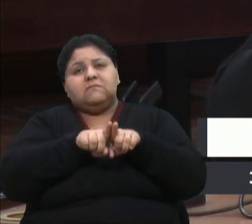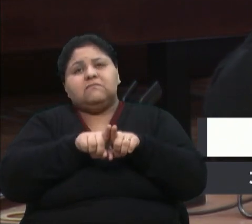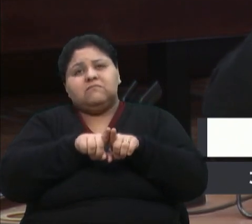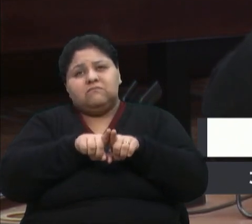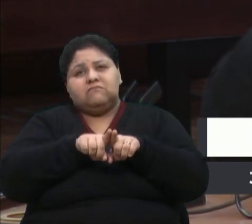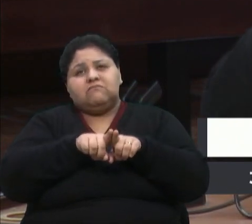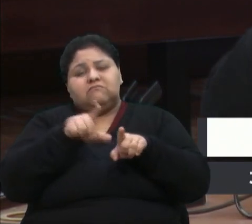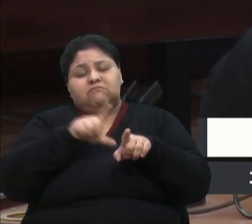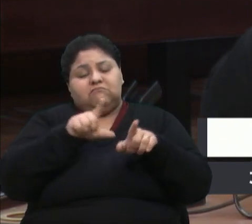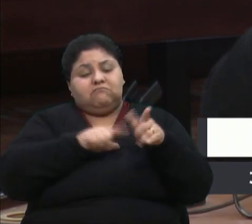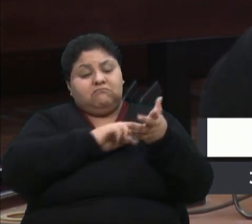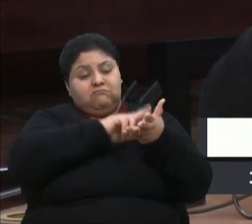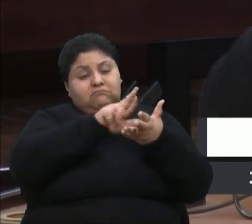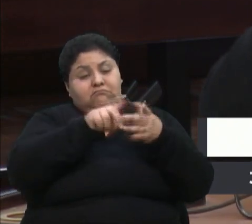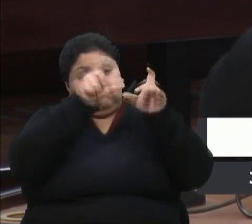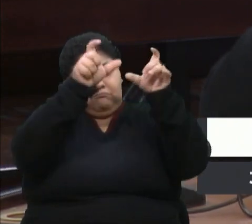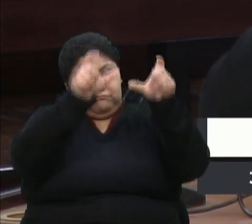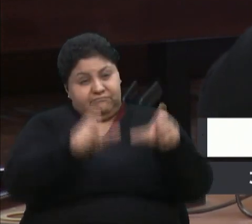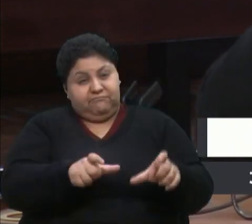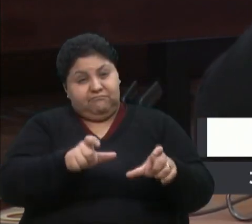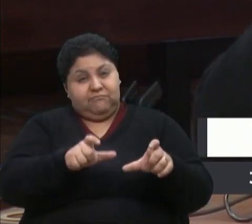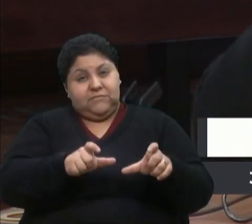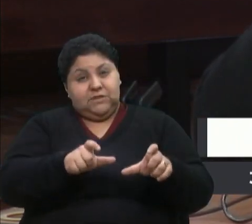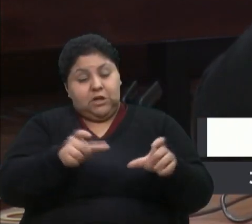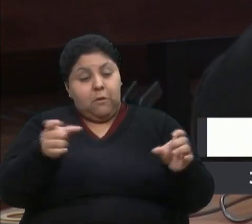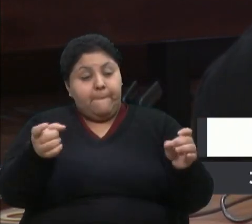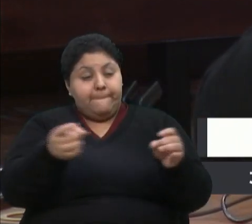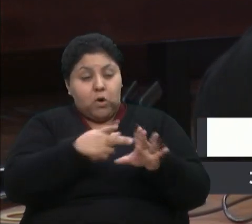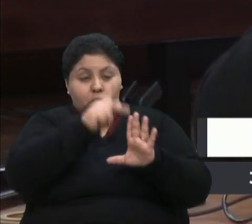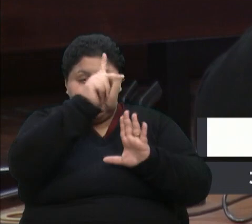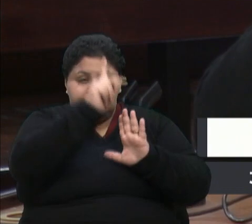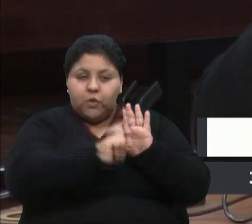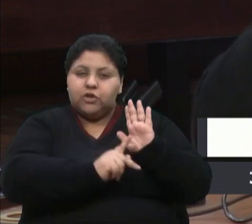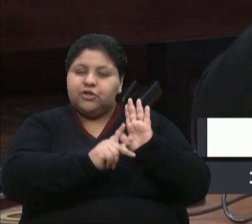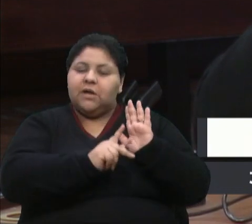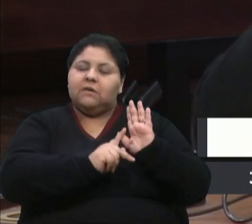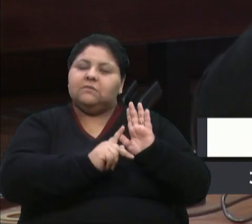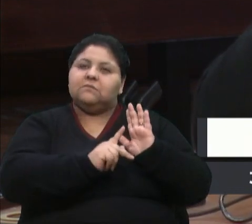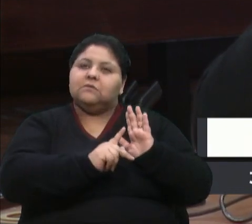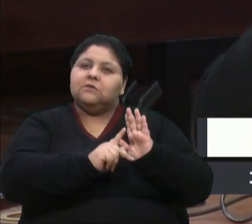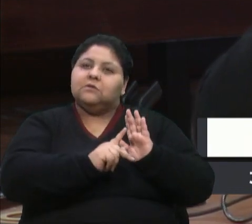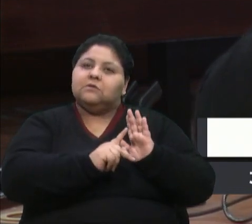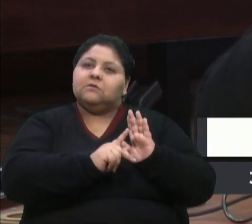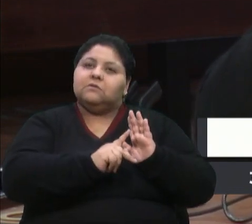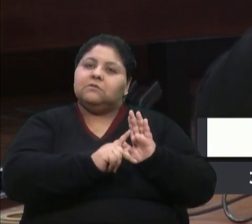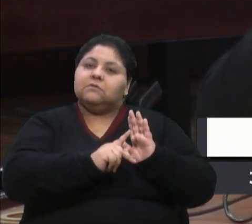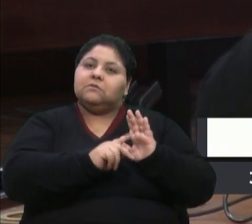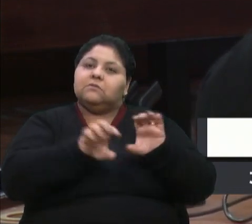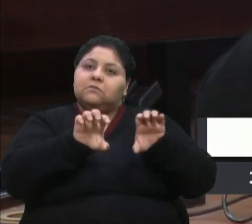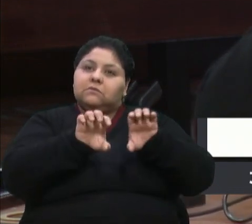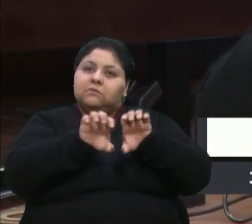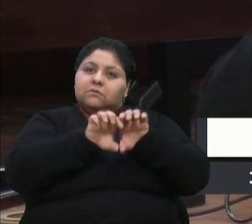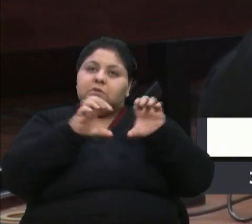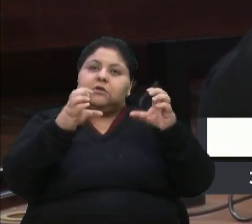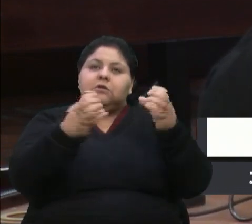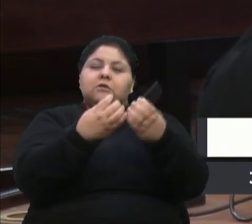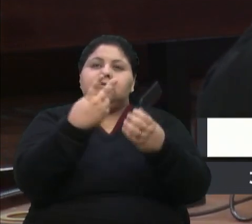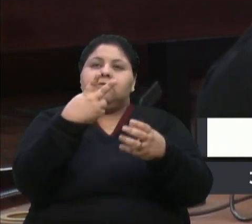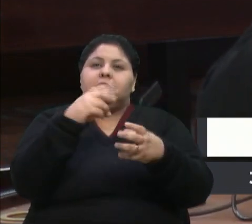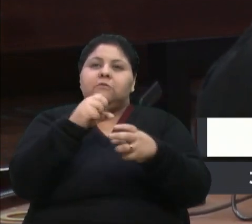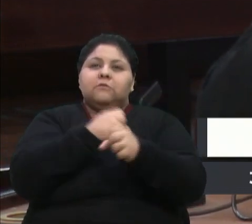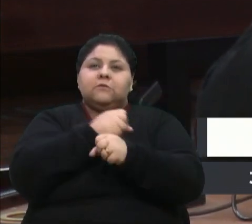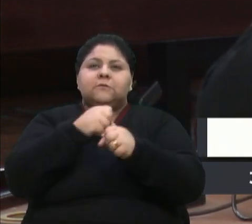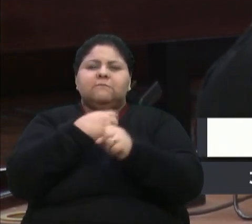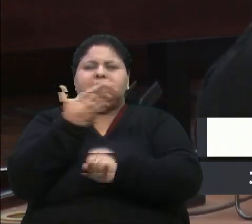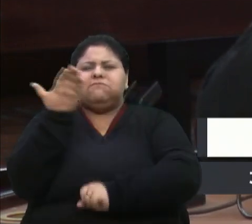várias pessoas engajadas nesse projeto. É uma comunidade há 20 anos atrás, 20